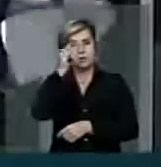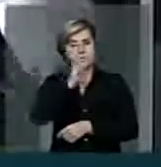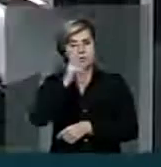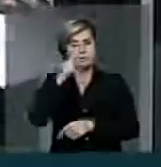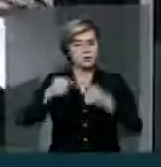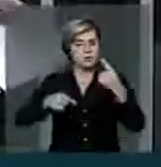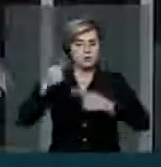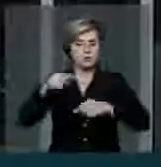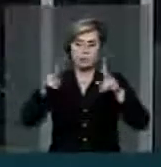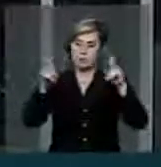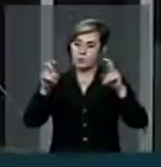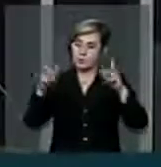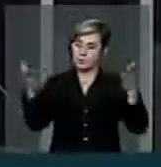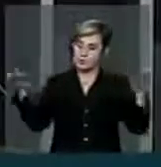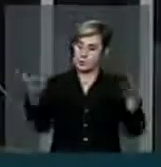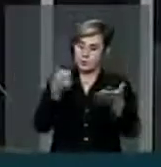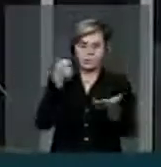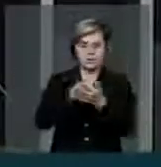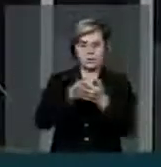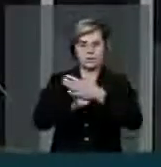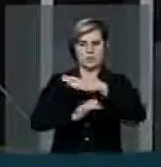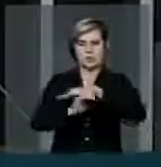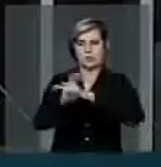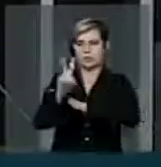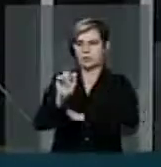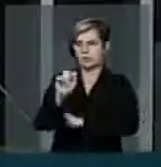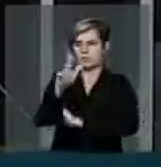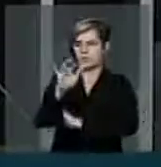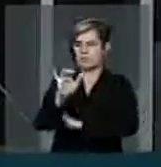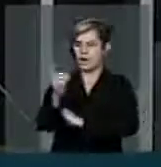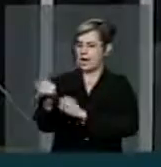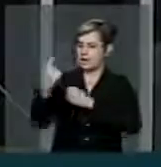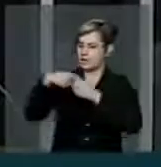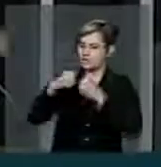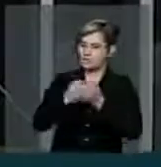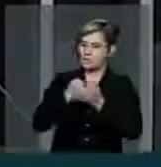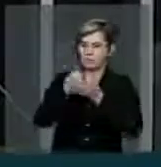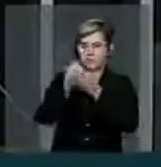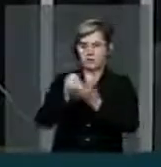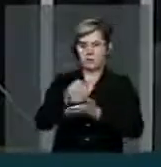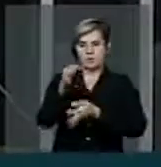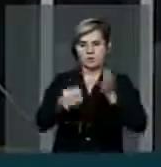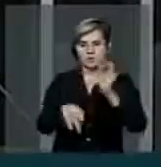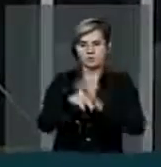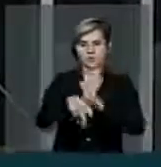e vamos abordar aqui e exigir da Vale a reparação e a justiça devida ao povo do Maranhão. Muito obrigado, senhor presidente.